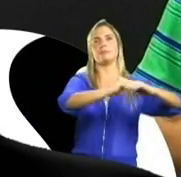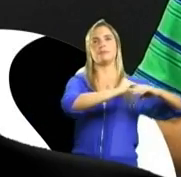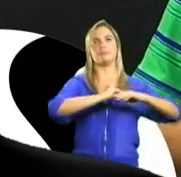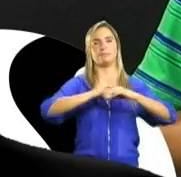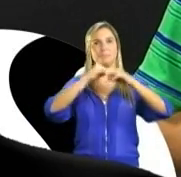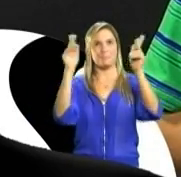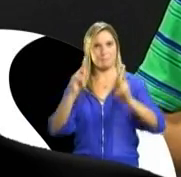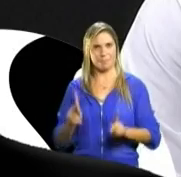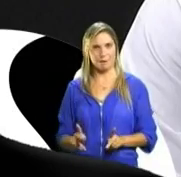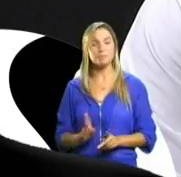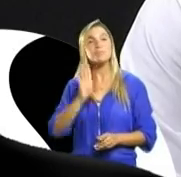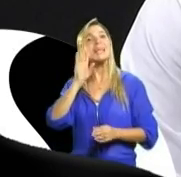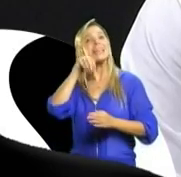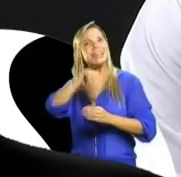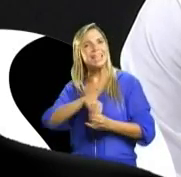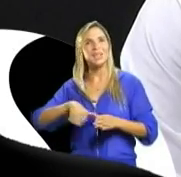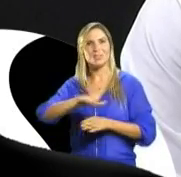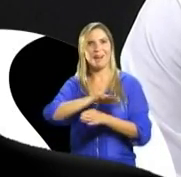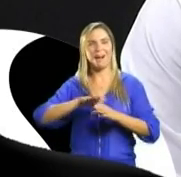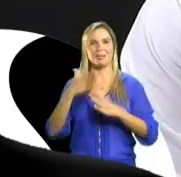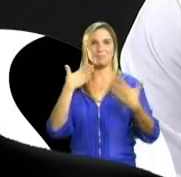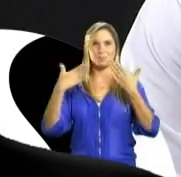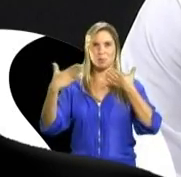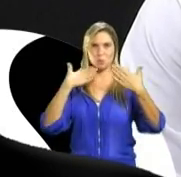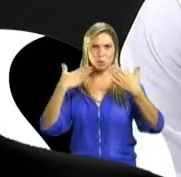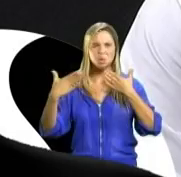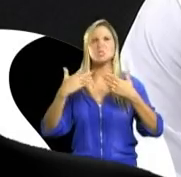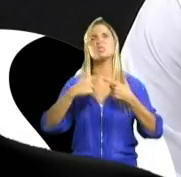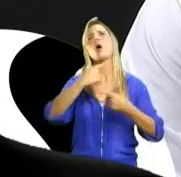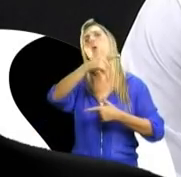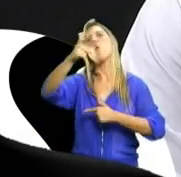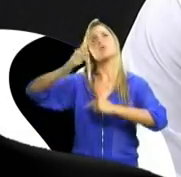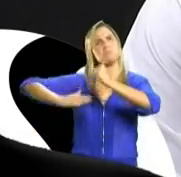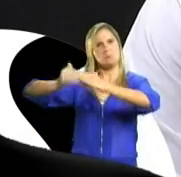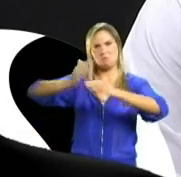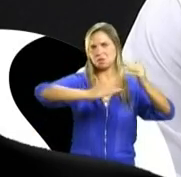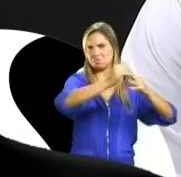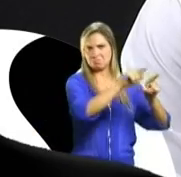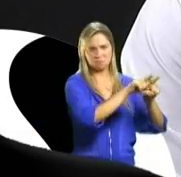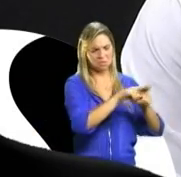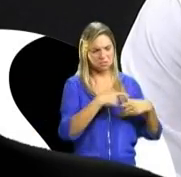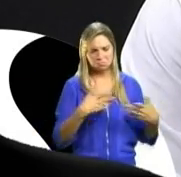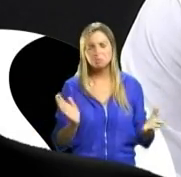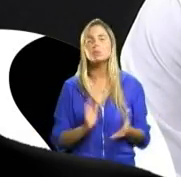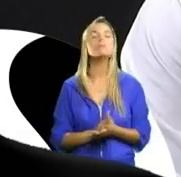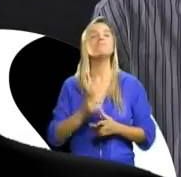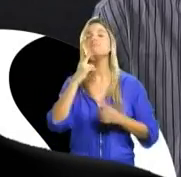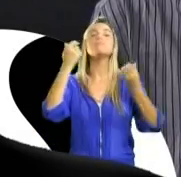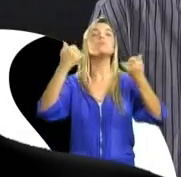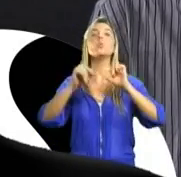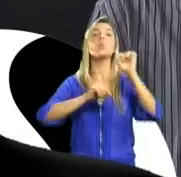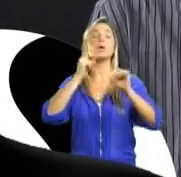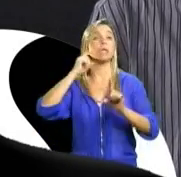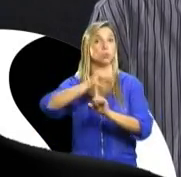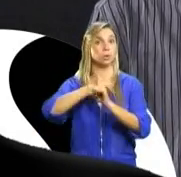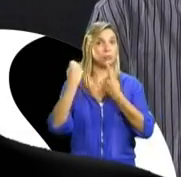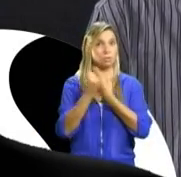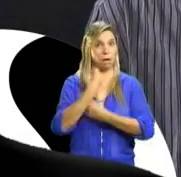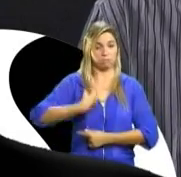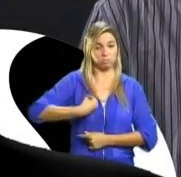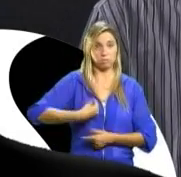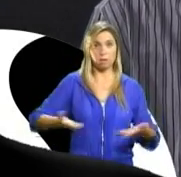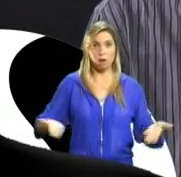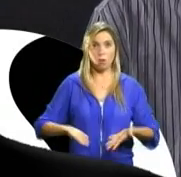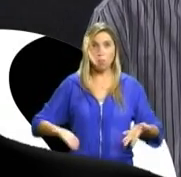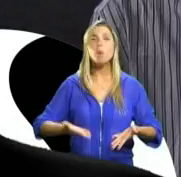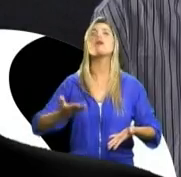a psicologia defende, outras profissões também, assim, que a sociedade que nós vivemos é uma sociedade